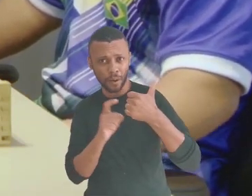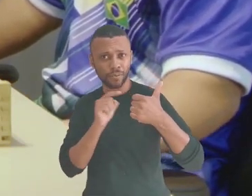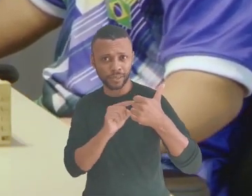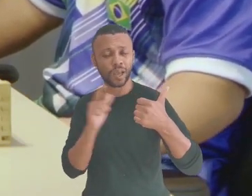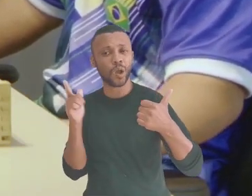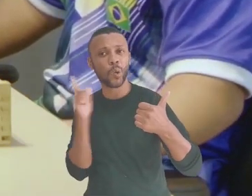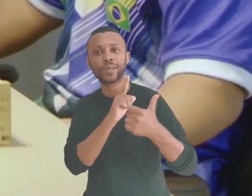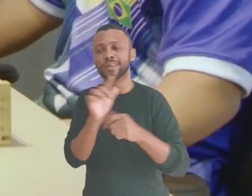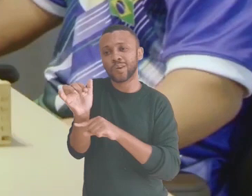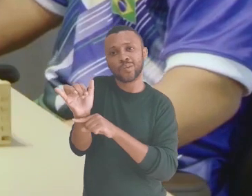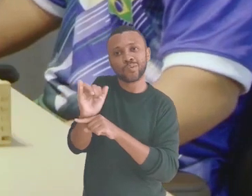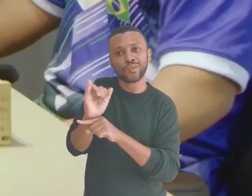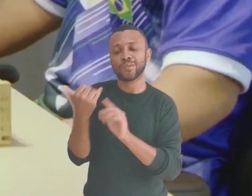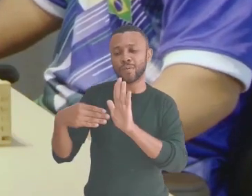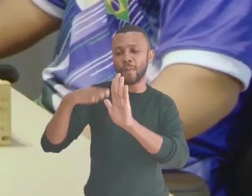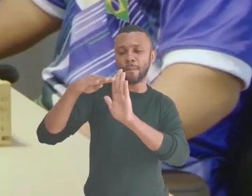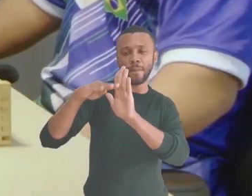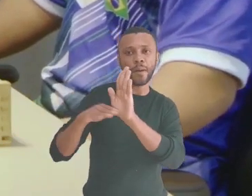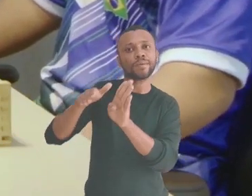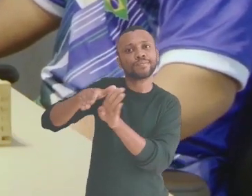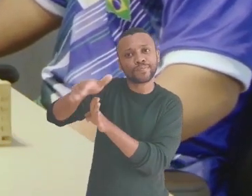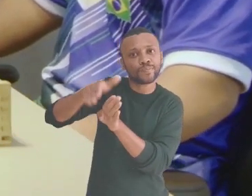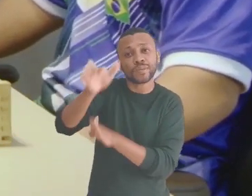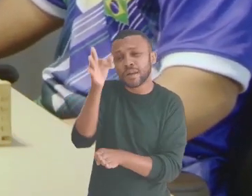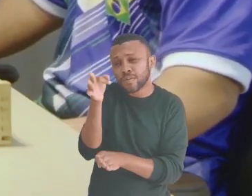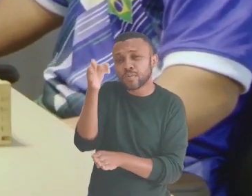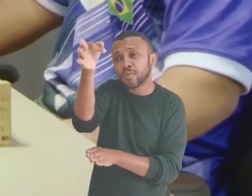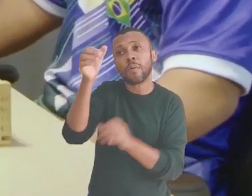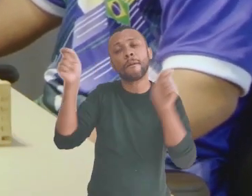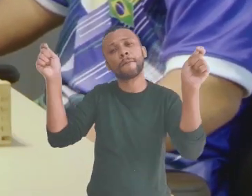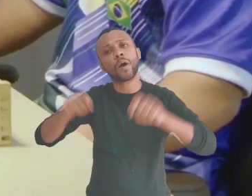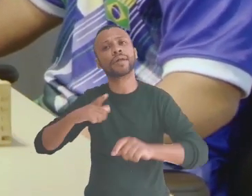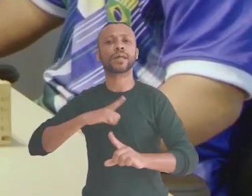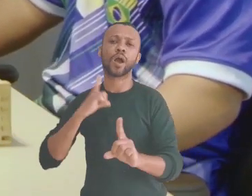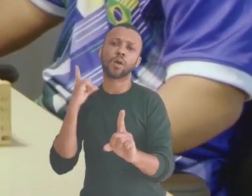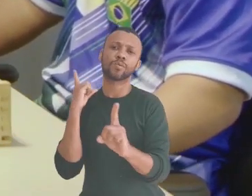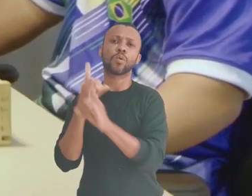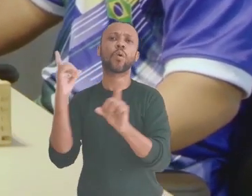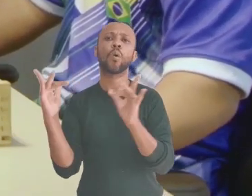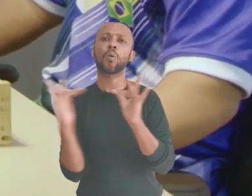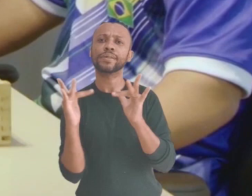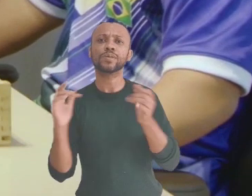lá do YouTube, para que outras pessoas venham a nos encontrar, a ter uma conversa aqui conosco, tá?